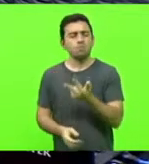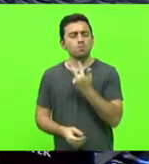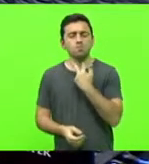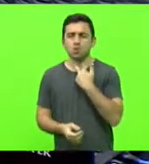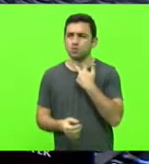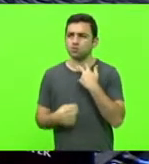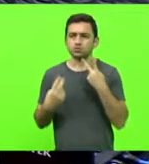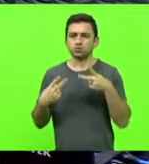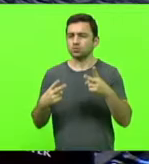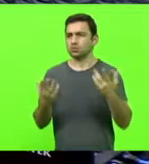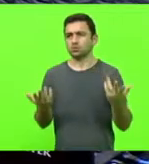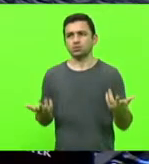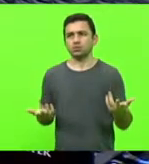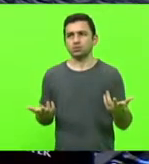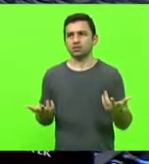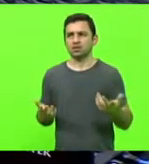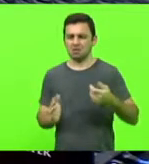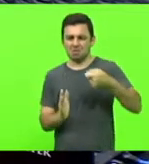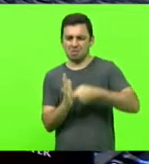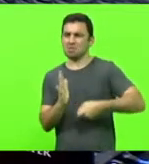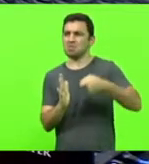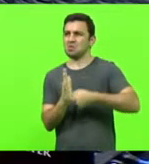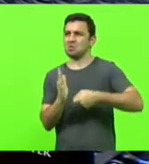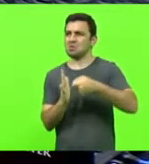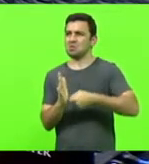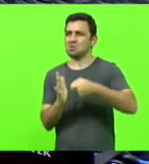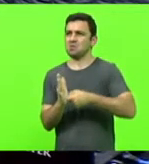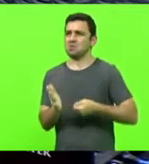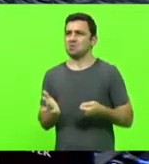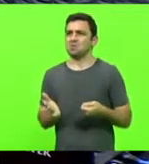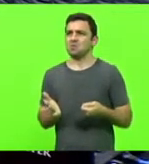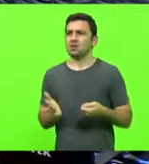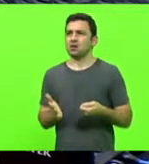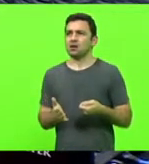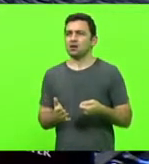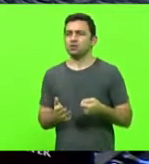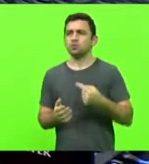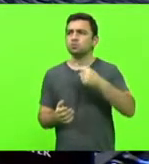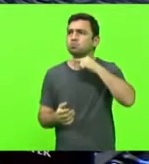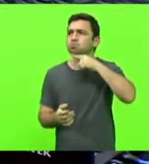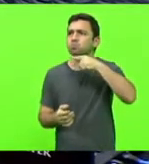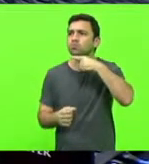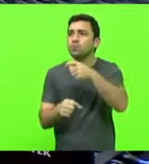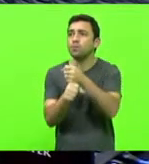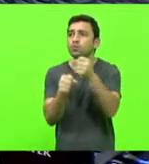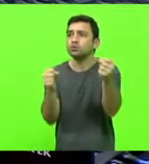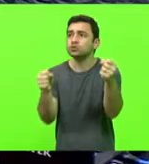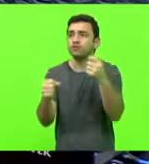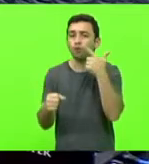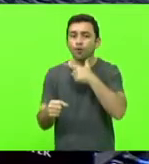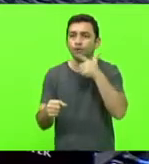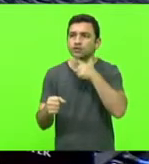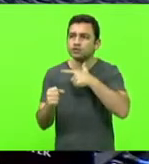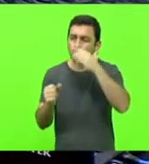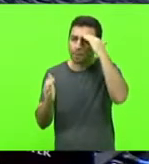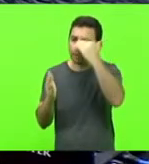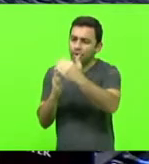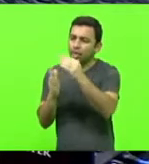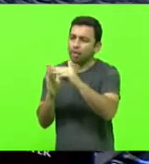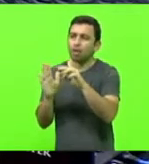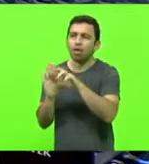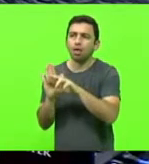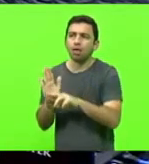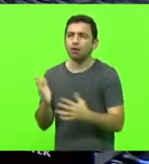isso. Exigências que são impossíveis de atingir e continuam